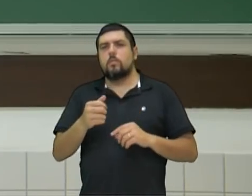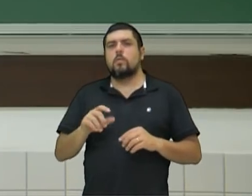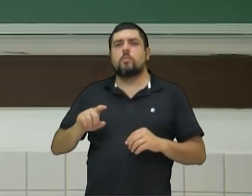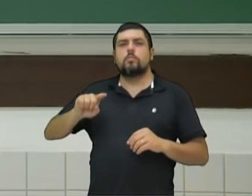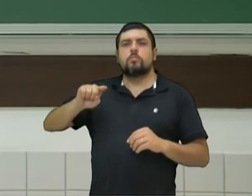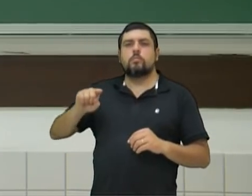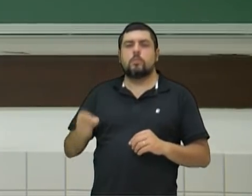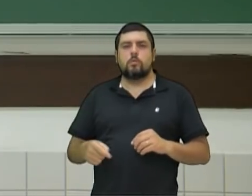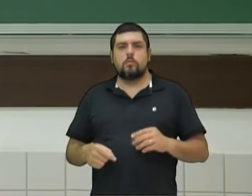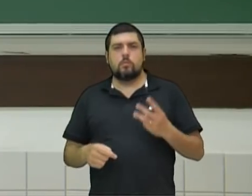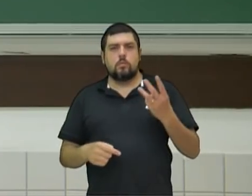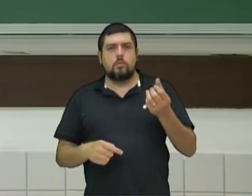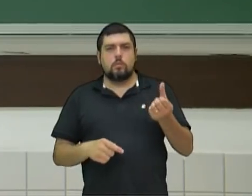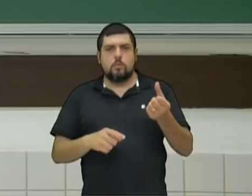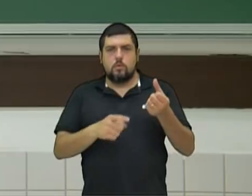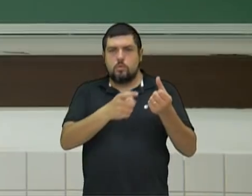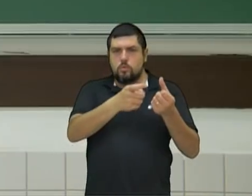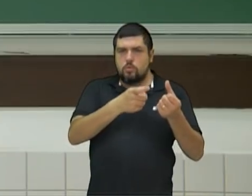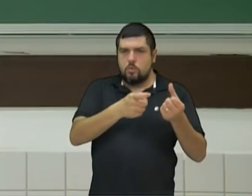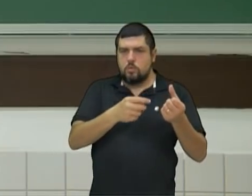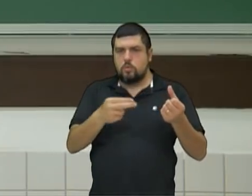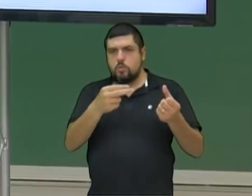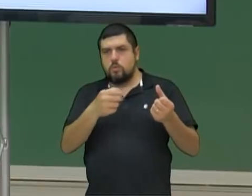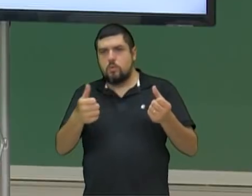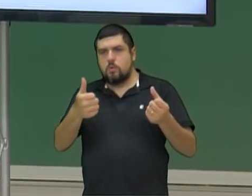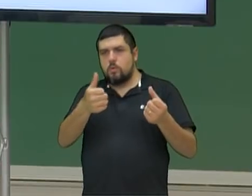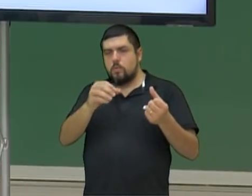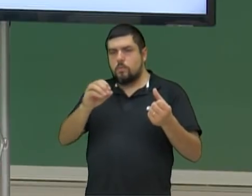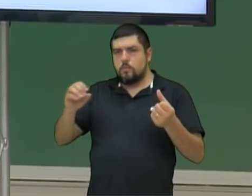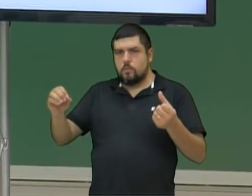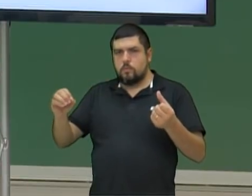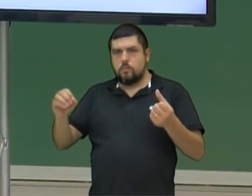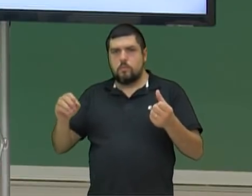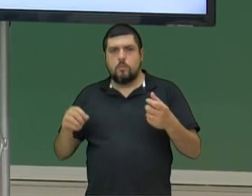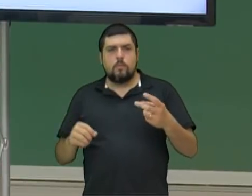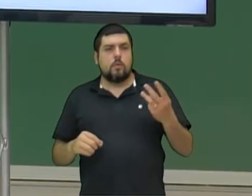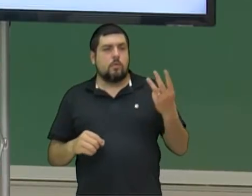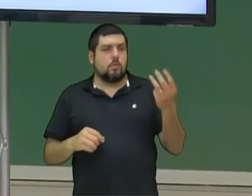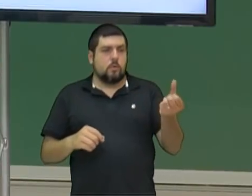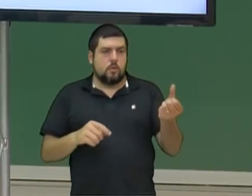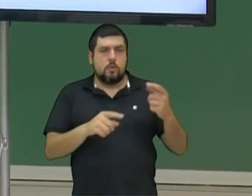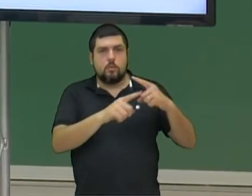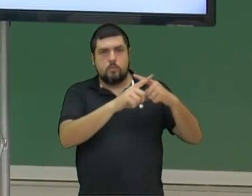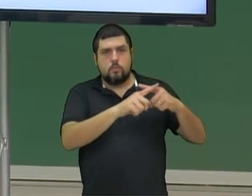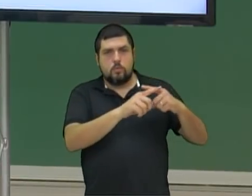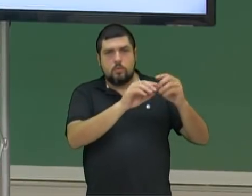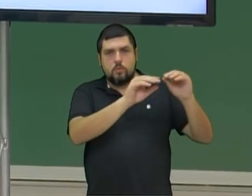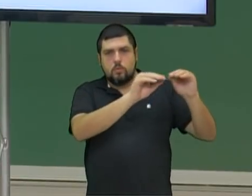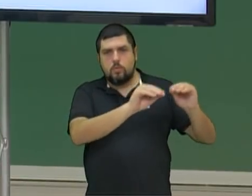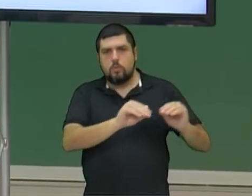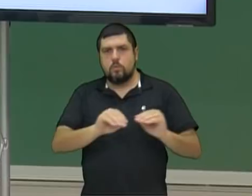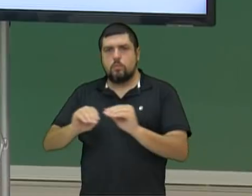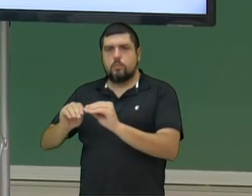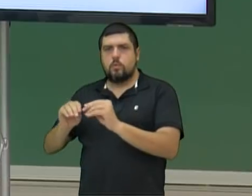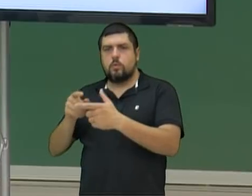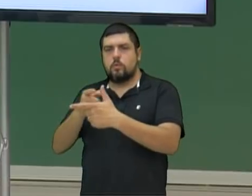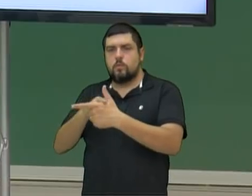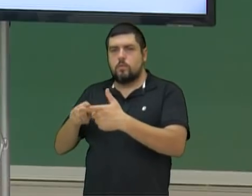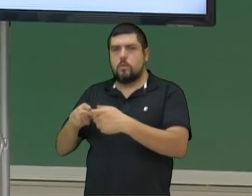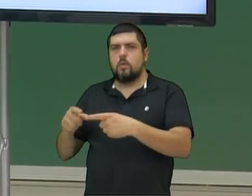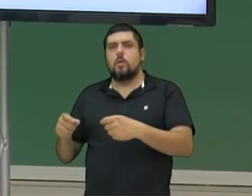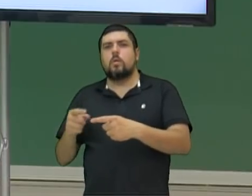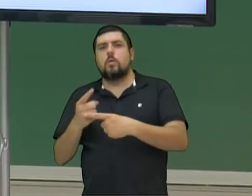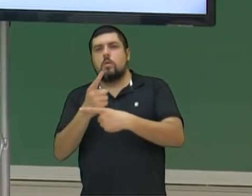1.000. E o 36 que estava aqui multiplicando passou dividindo, tá bom? 1.000 divididos